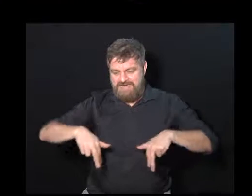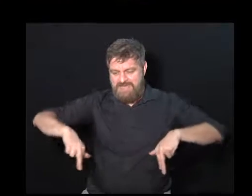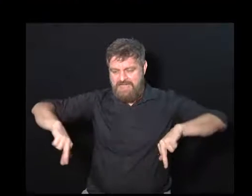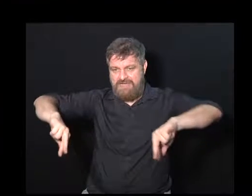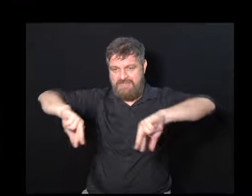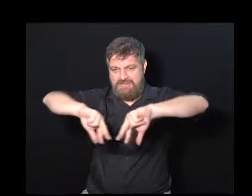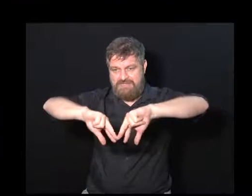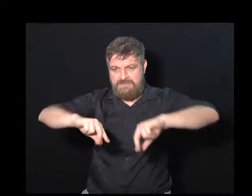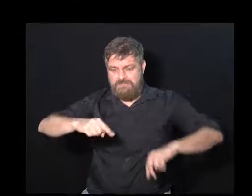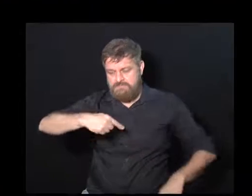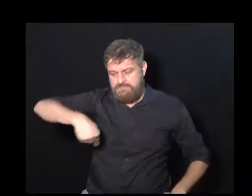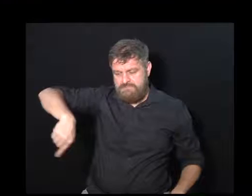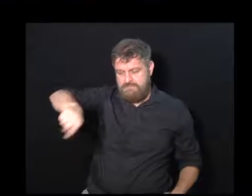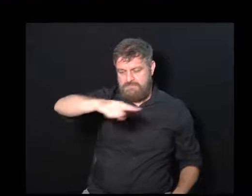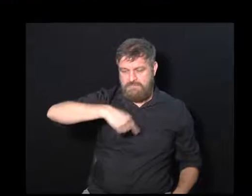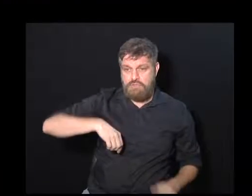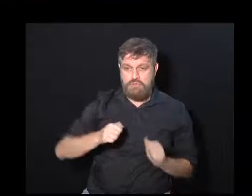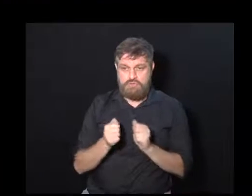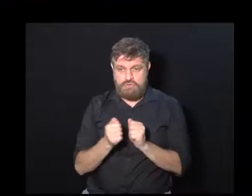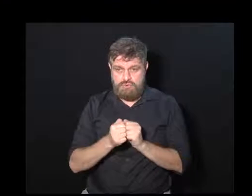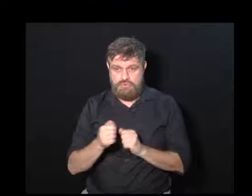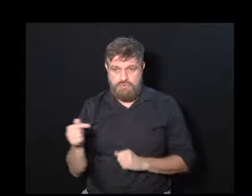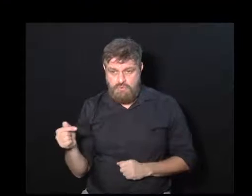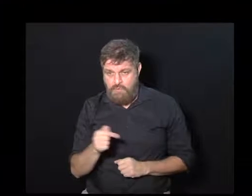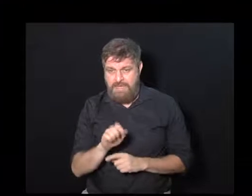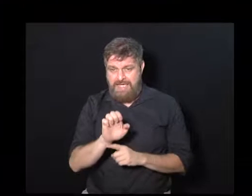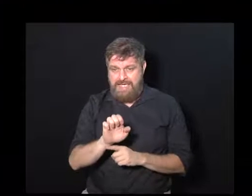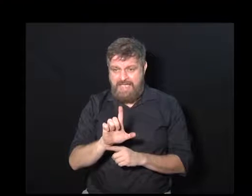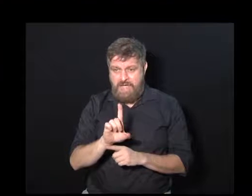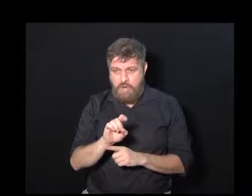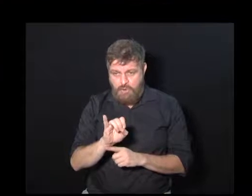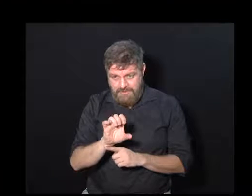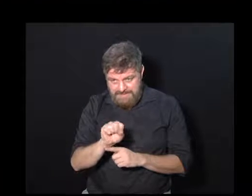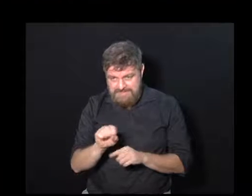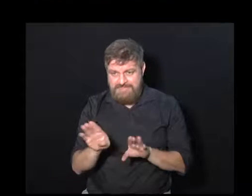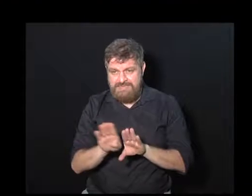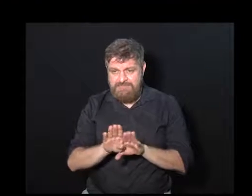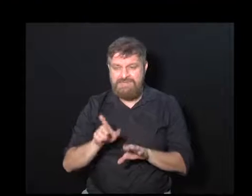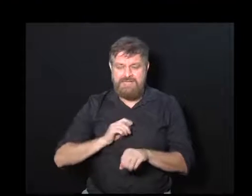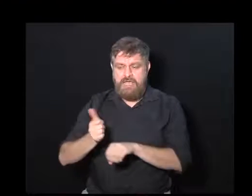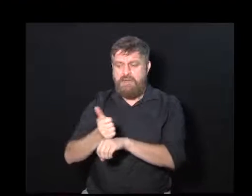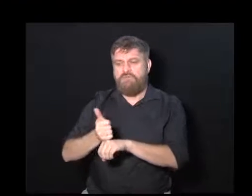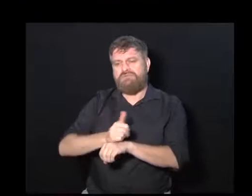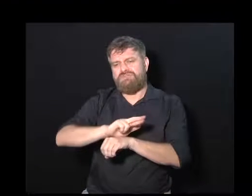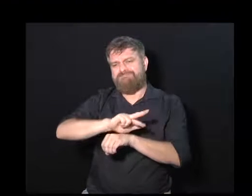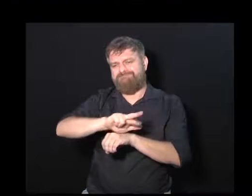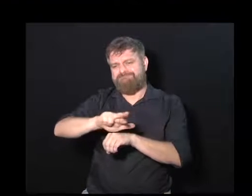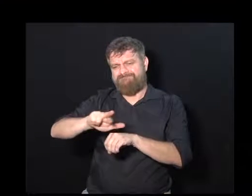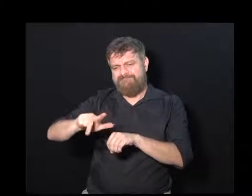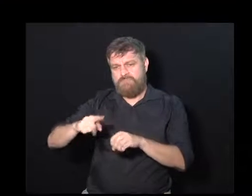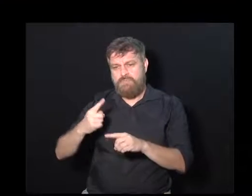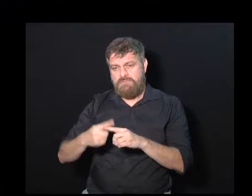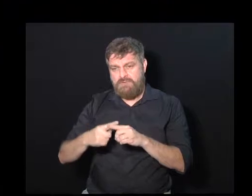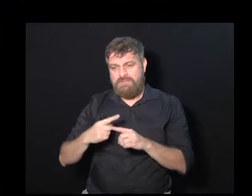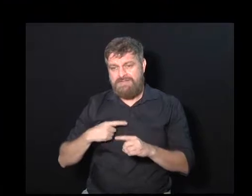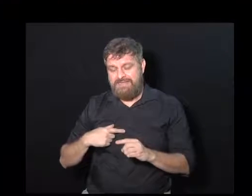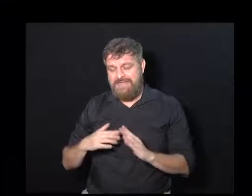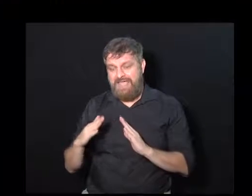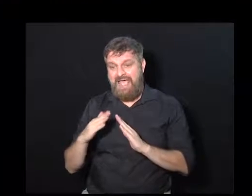que acontece com a doutora Heloísa, mas também agora com outros profissionais devido às farmácias